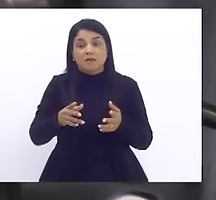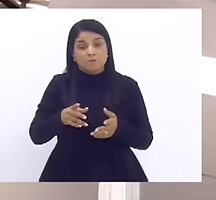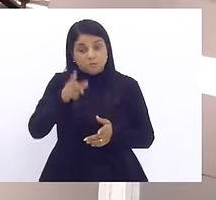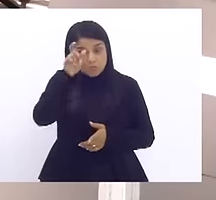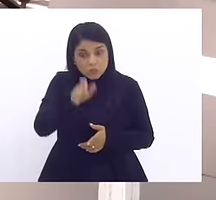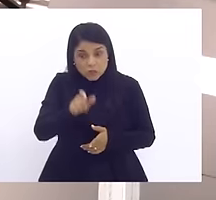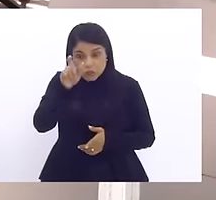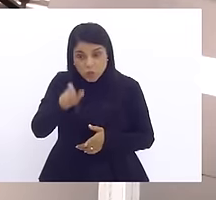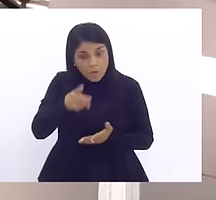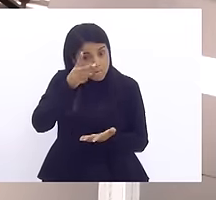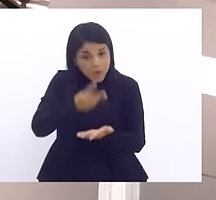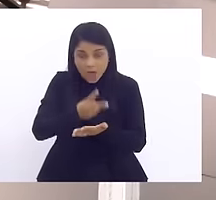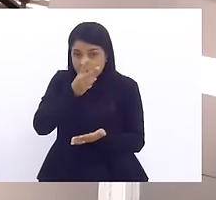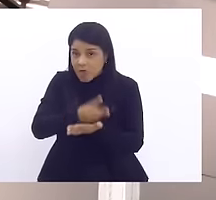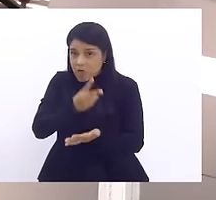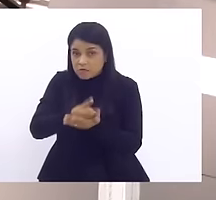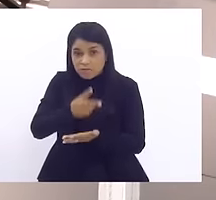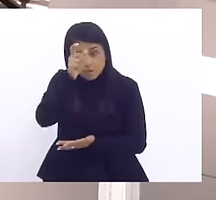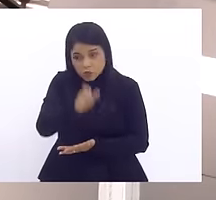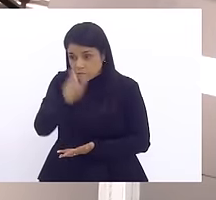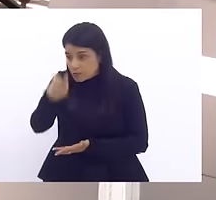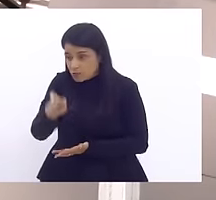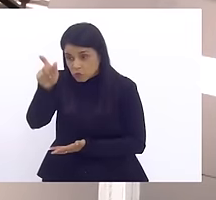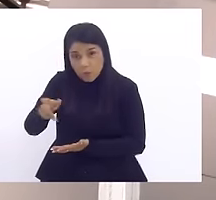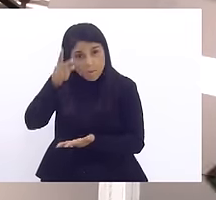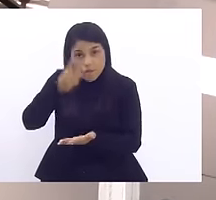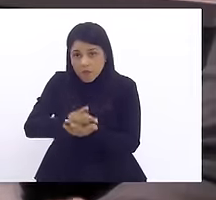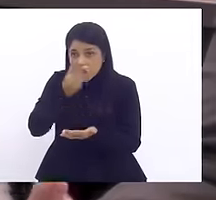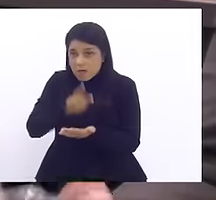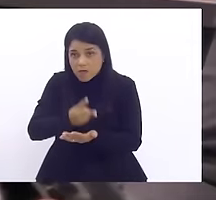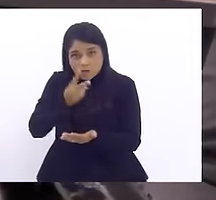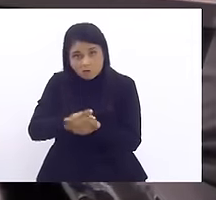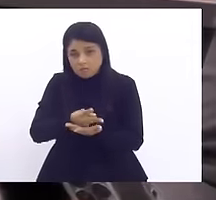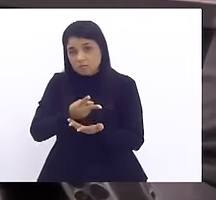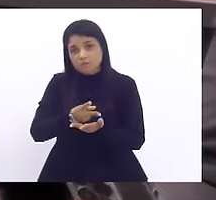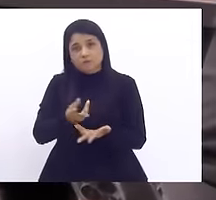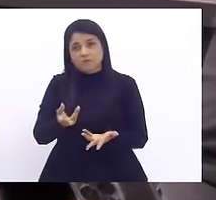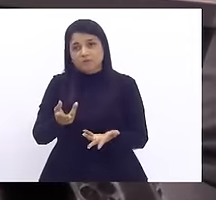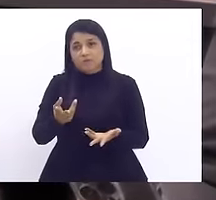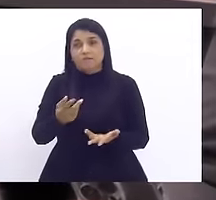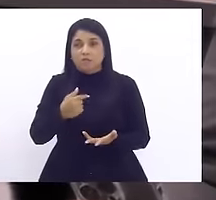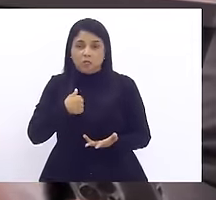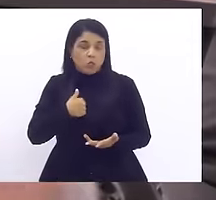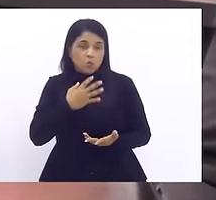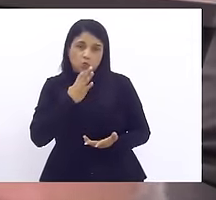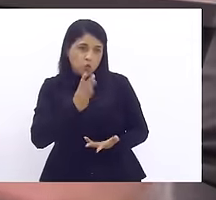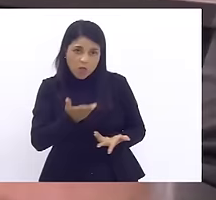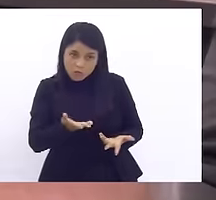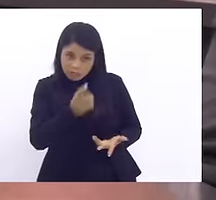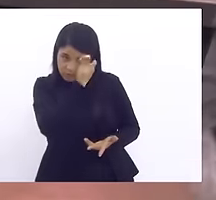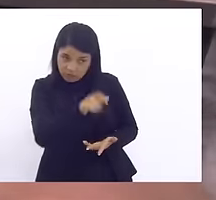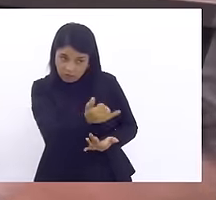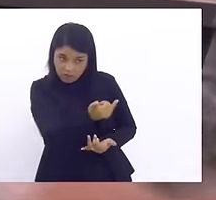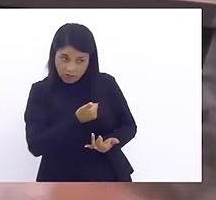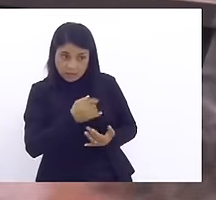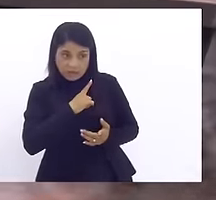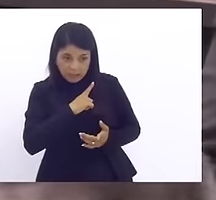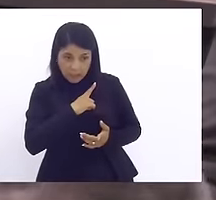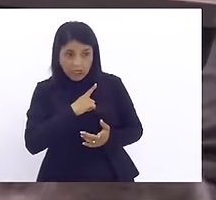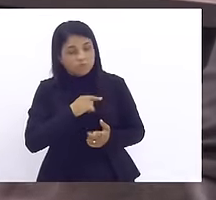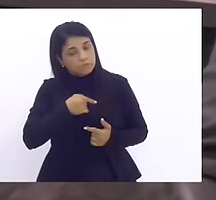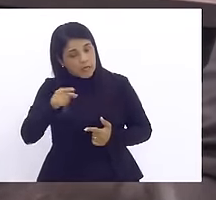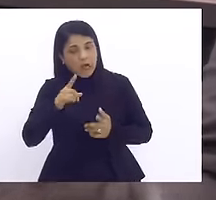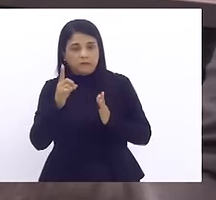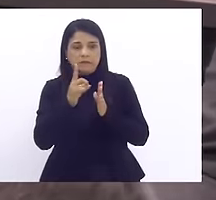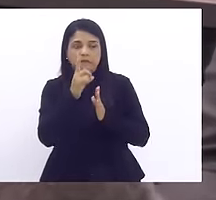a mesma coisa mas se houver algum caso está dizendo que há eu não conheço essas pessoas podem comparecer ao